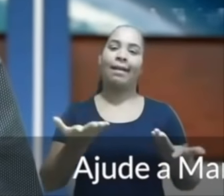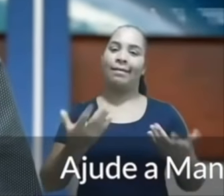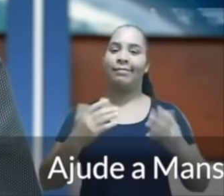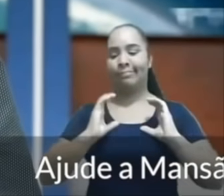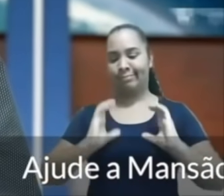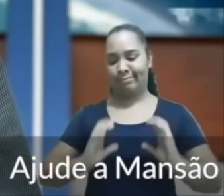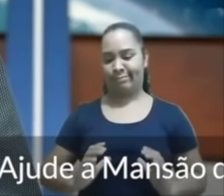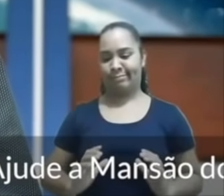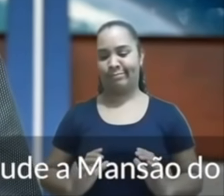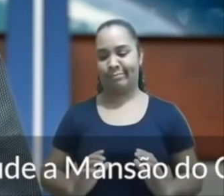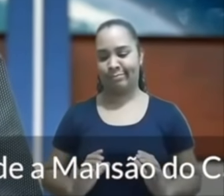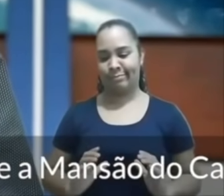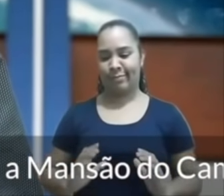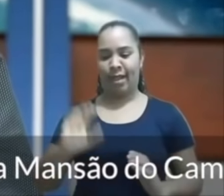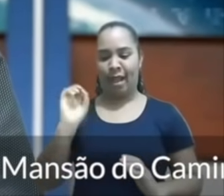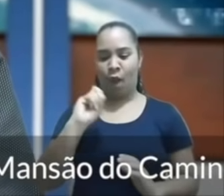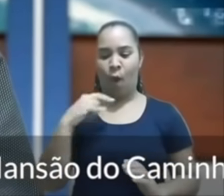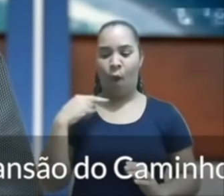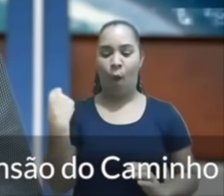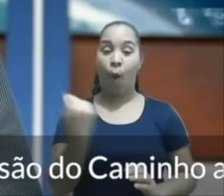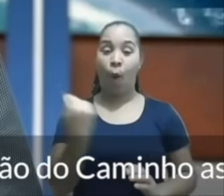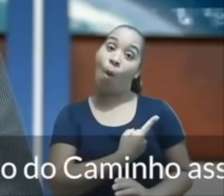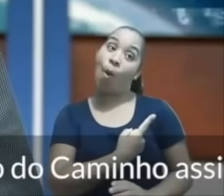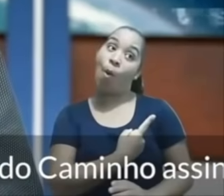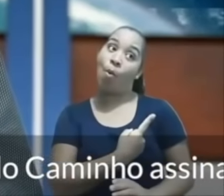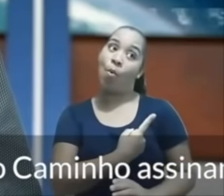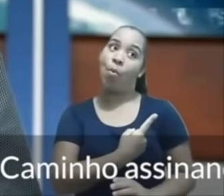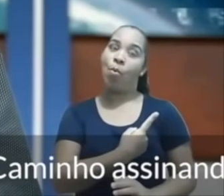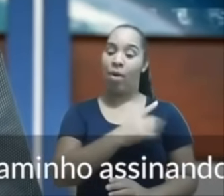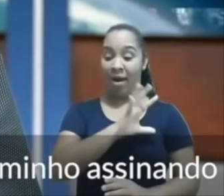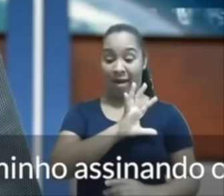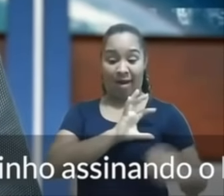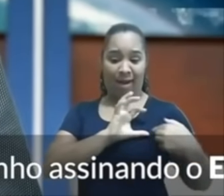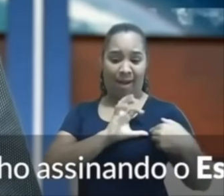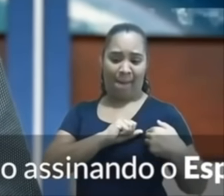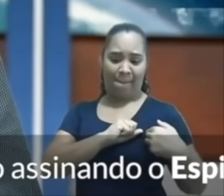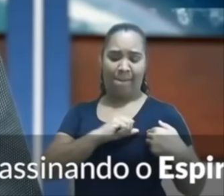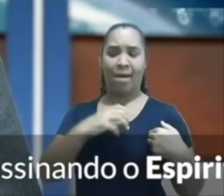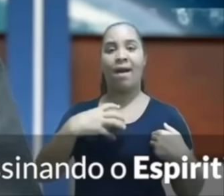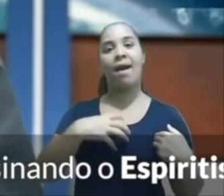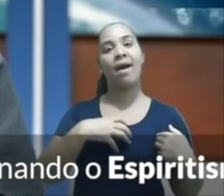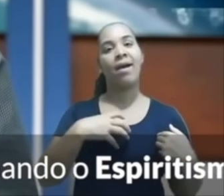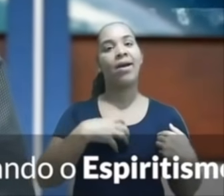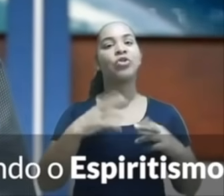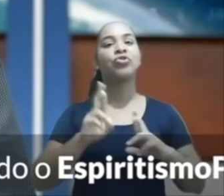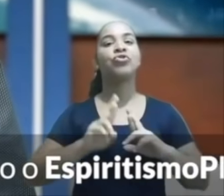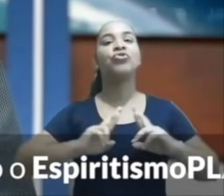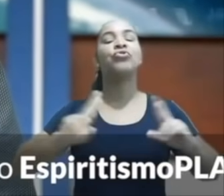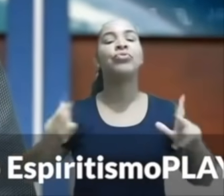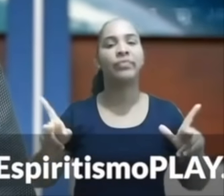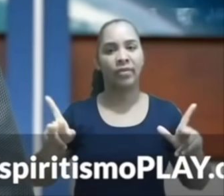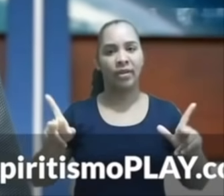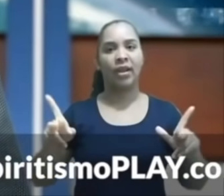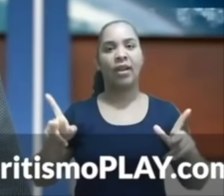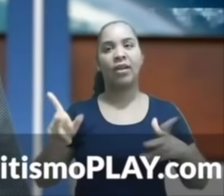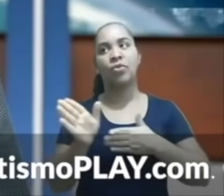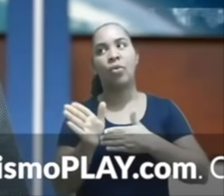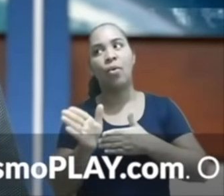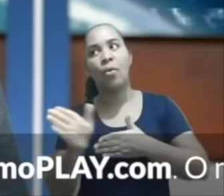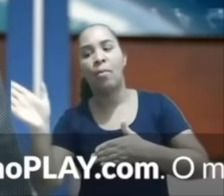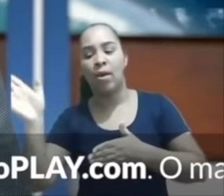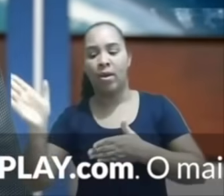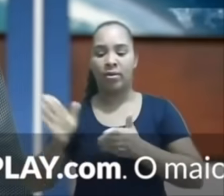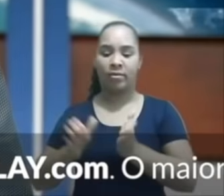A nossa forma de amar é que nos dá as diretrizes para uma conduta saudável. O